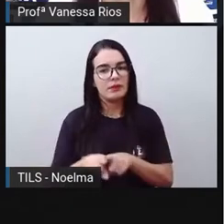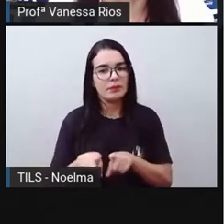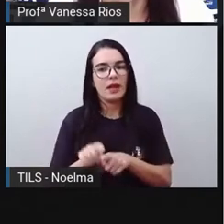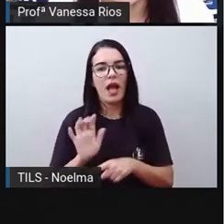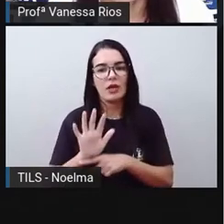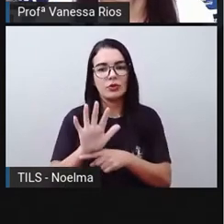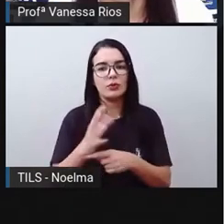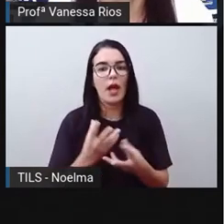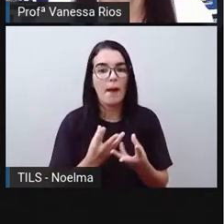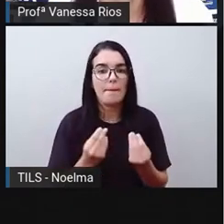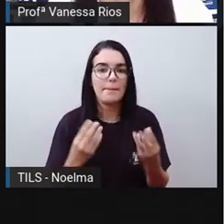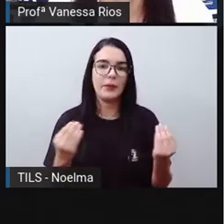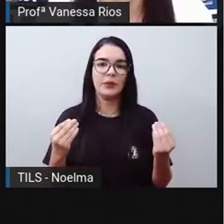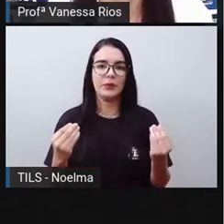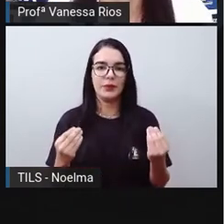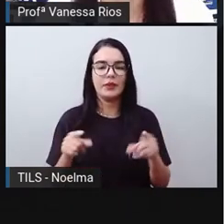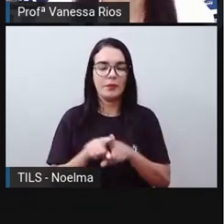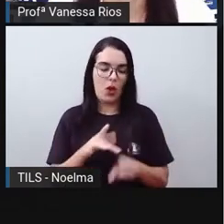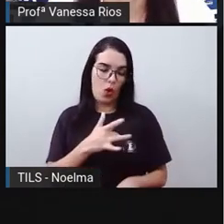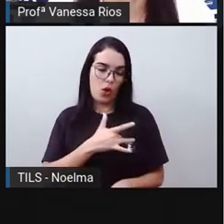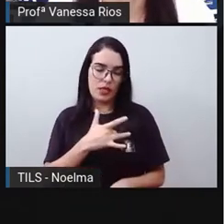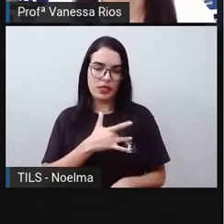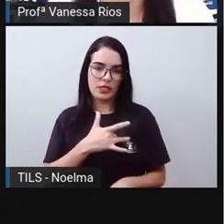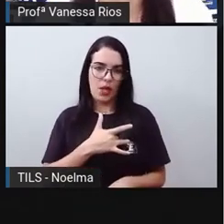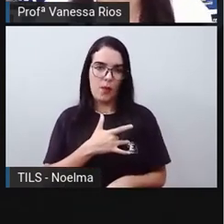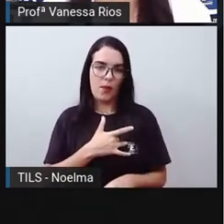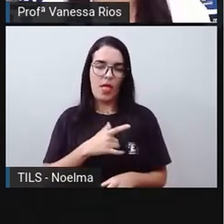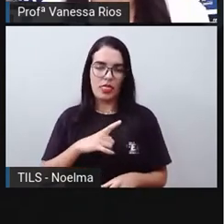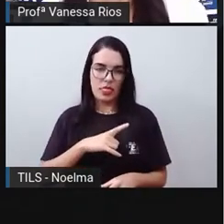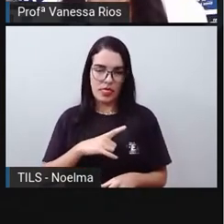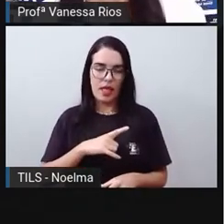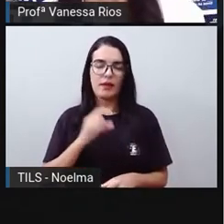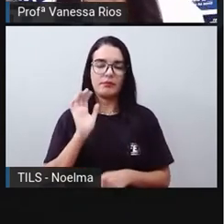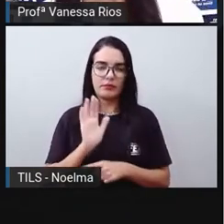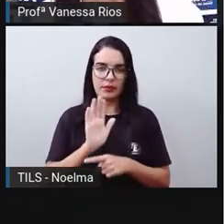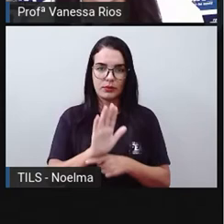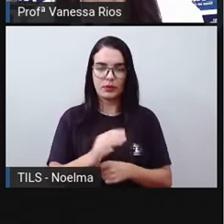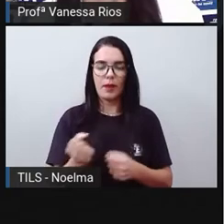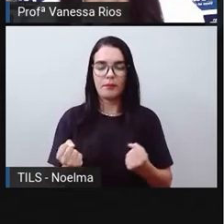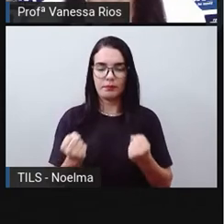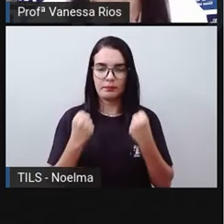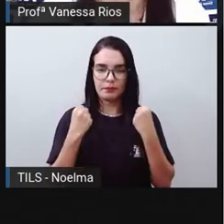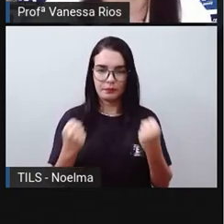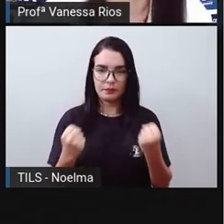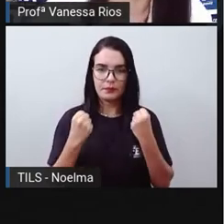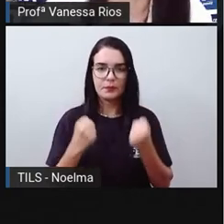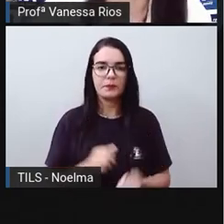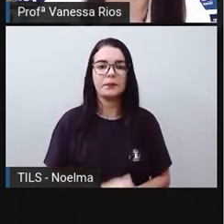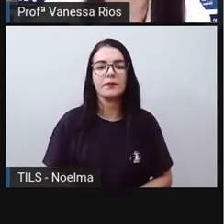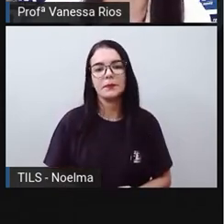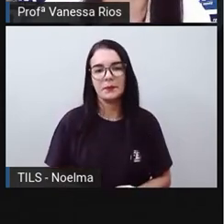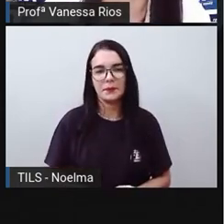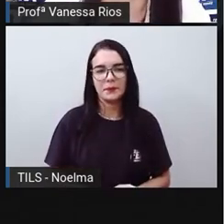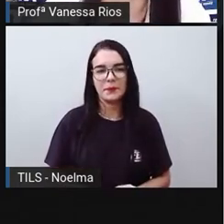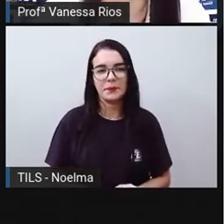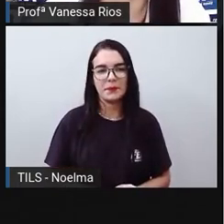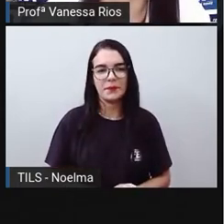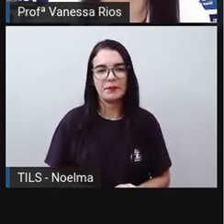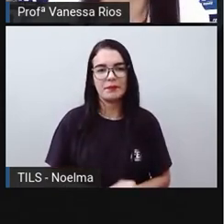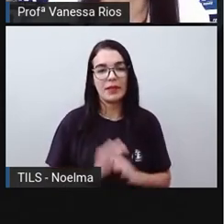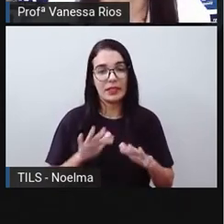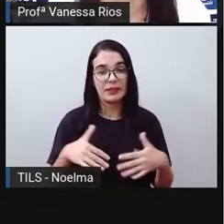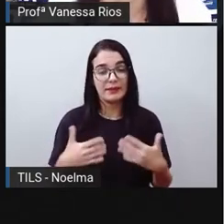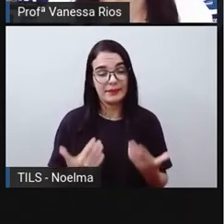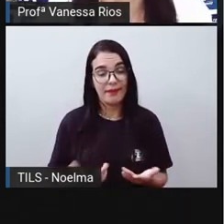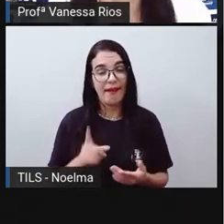alimentação saudável, né, junto com os hábitos aí de ingerir uma boa quantidade de água e praticar atividade